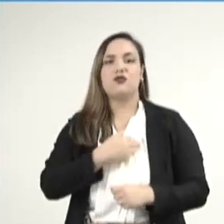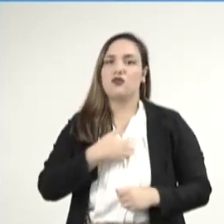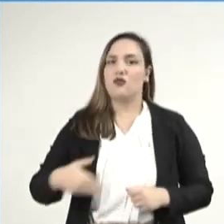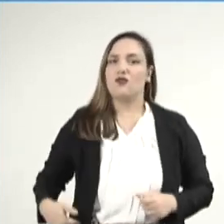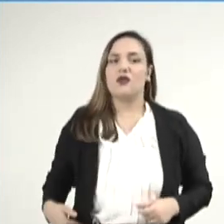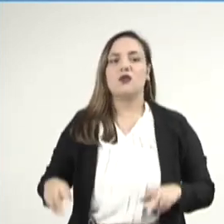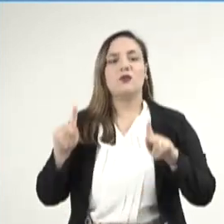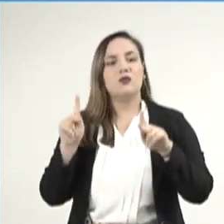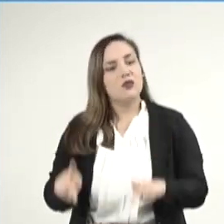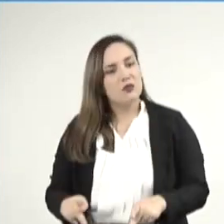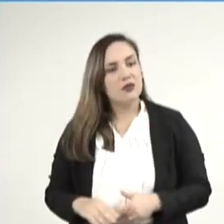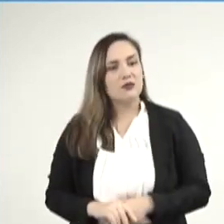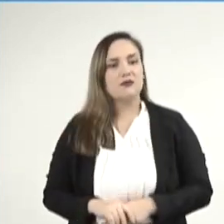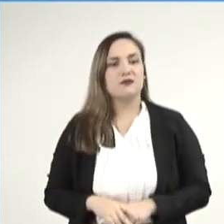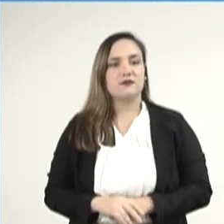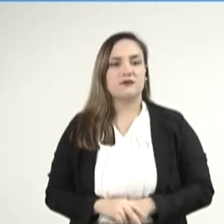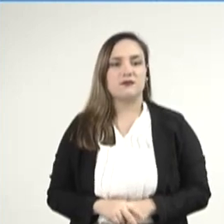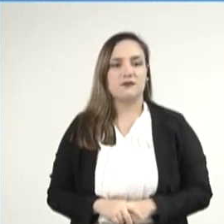público.